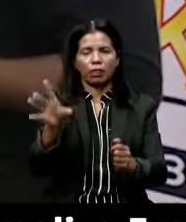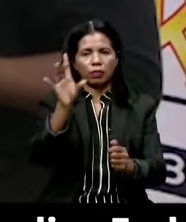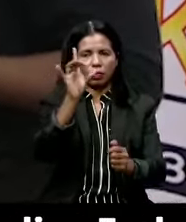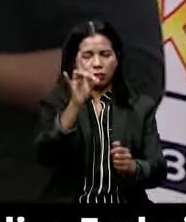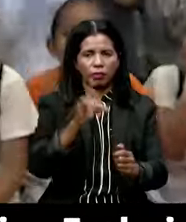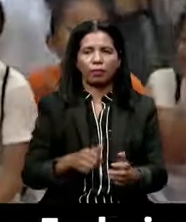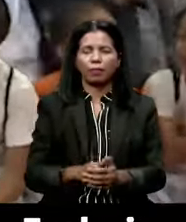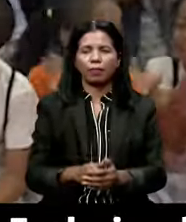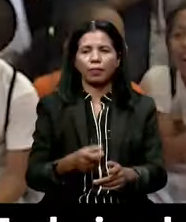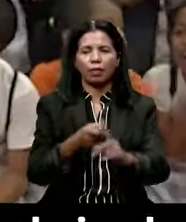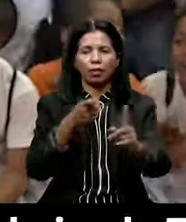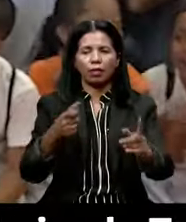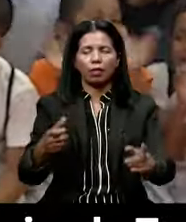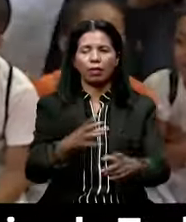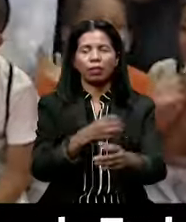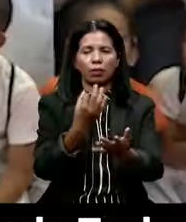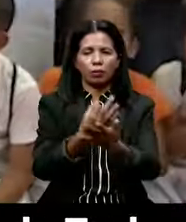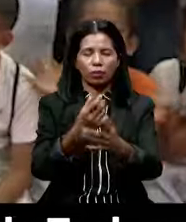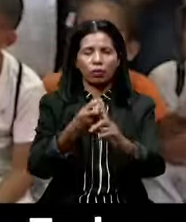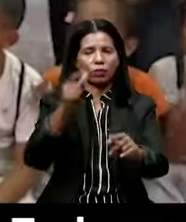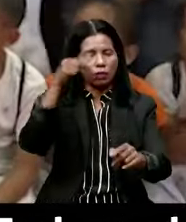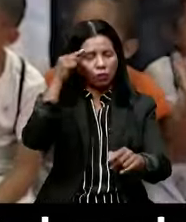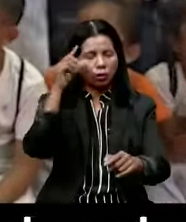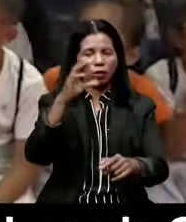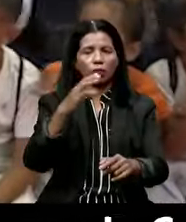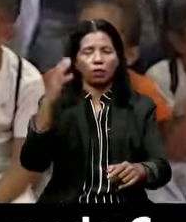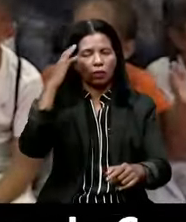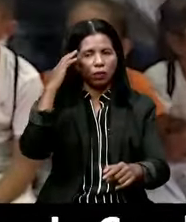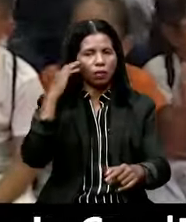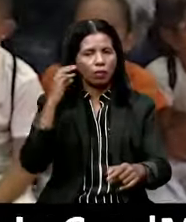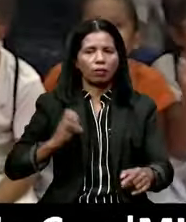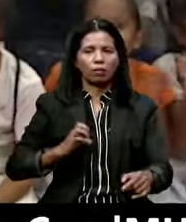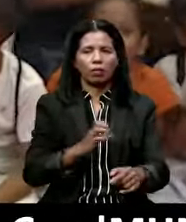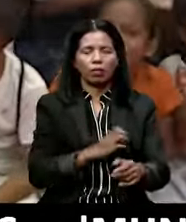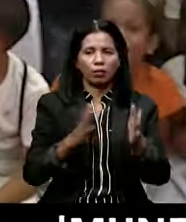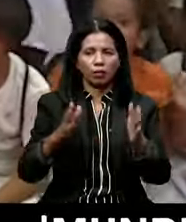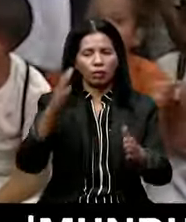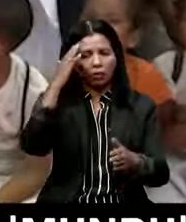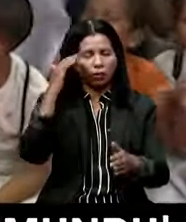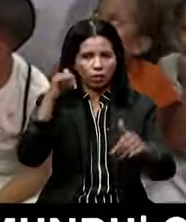Enquanto evento nei, retam fundos do governo Coreia, ligou-se embaixada Coreia e a Timor-Leste.